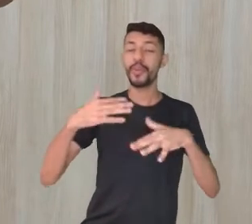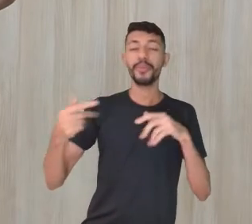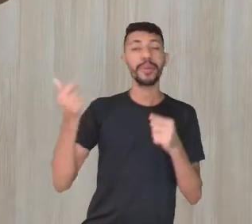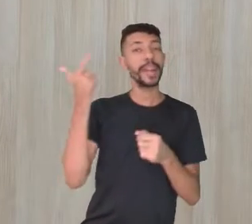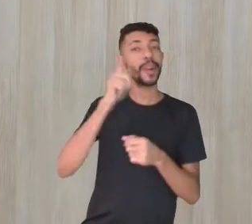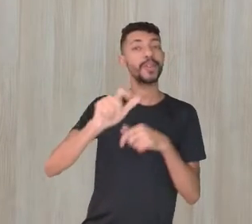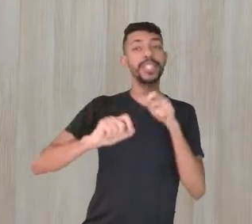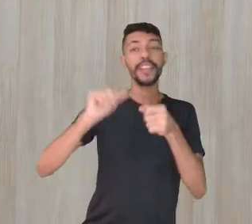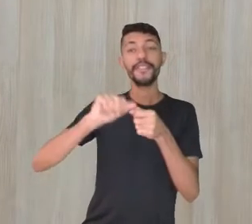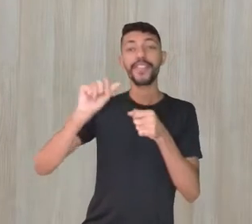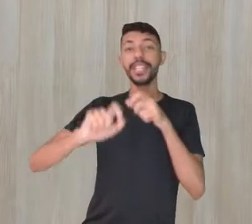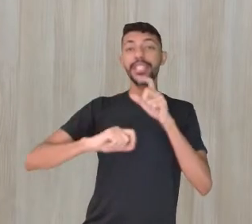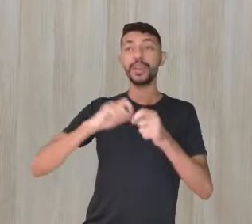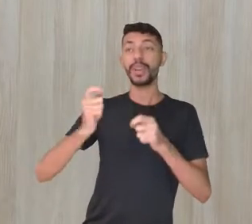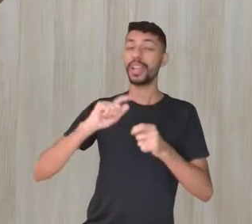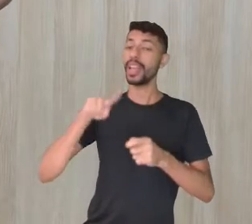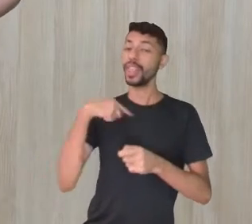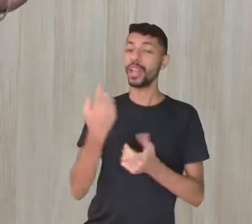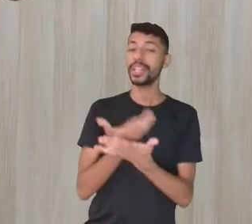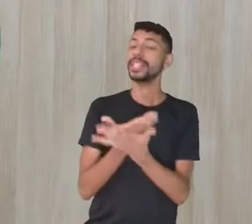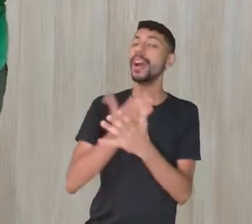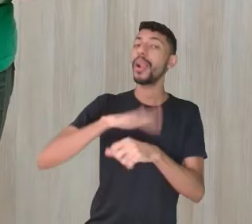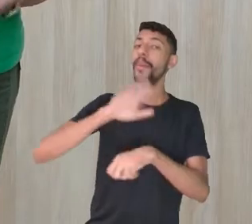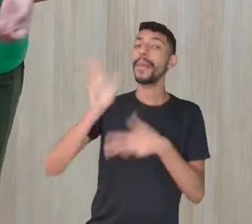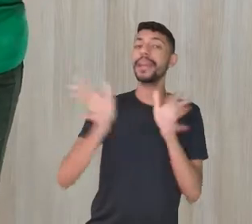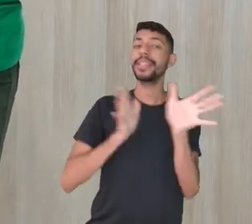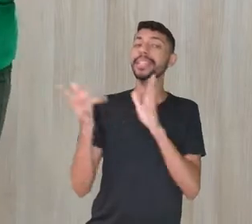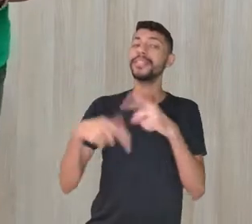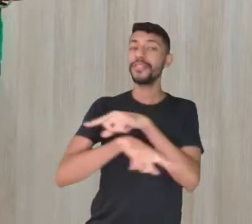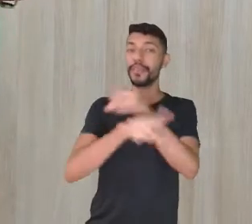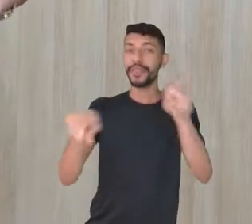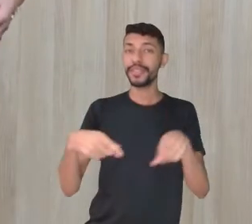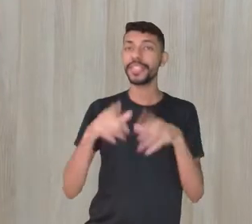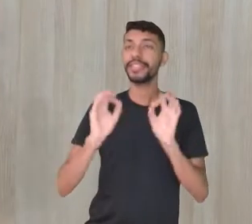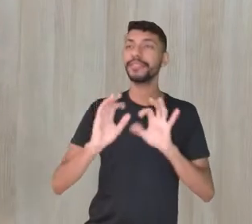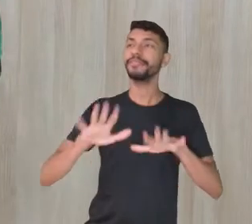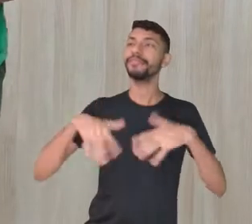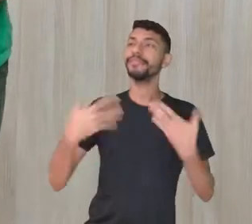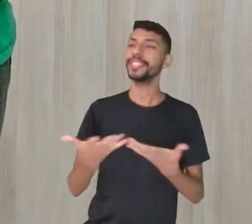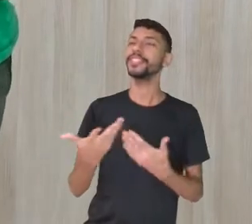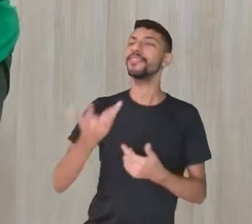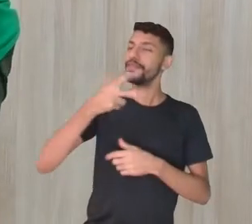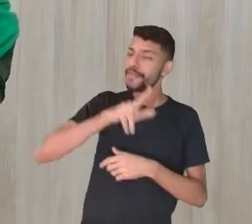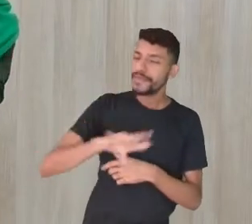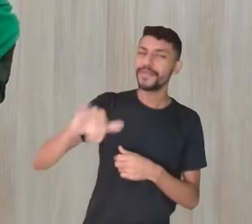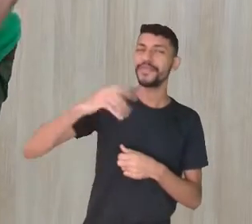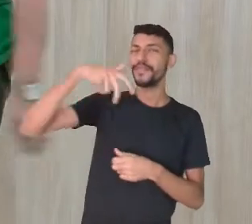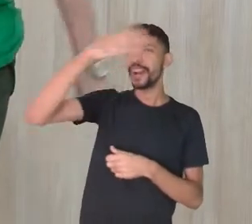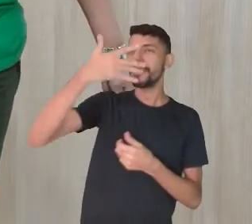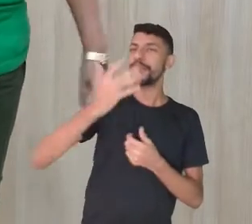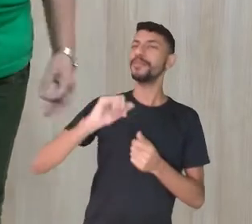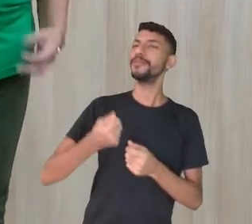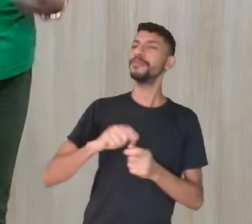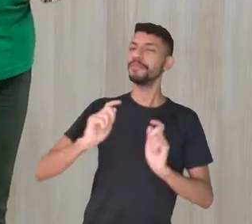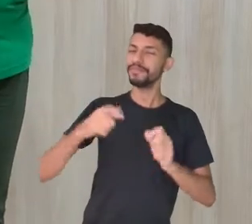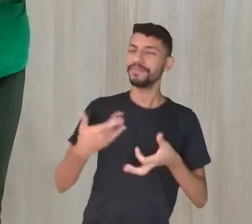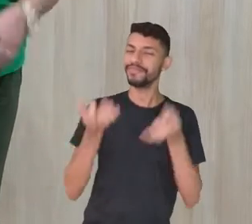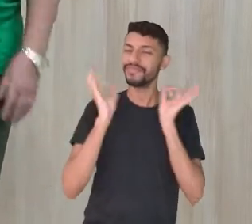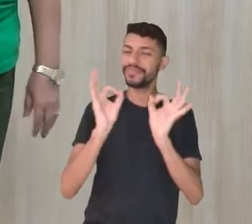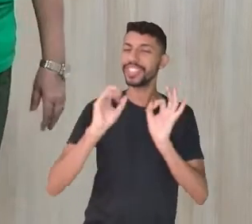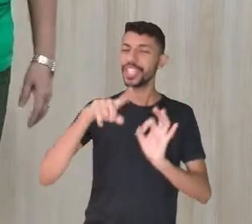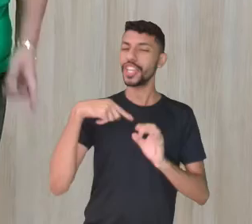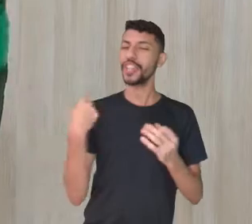nossa aula mais acessível para vocês. Então aí, capricha, Bruno, que hoje a gente vai numa viagem aí dos